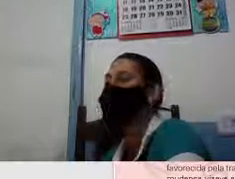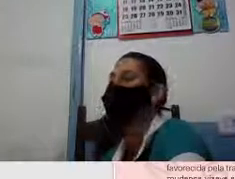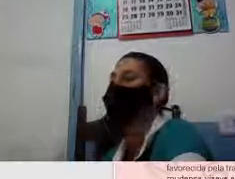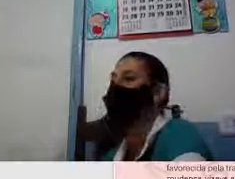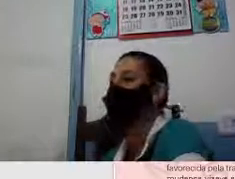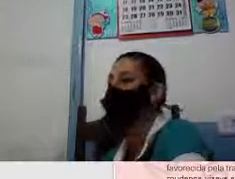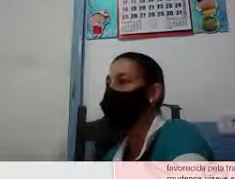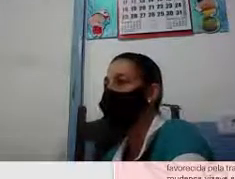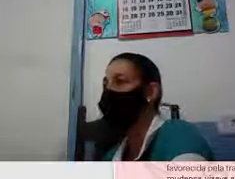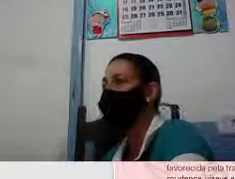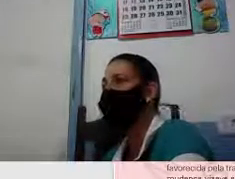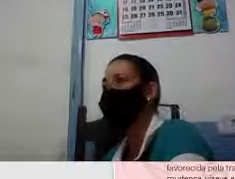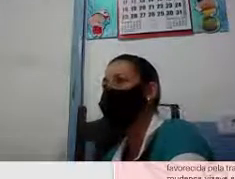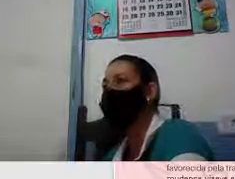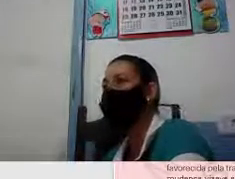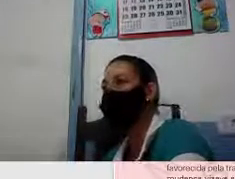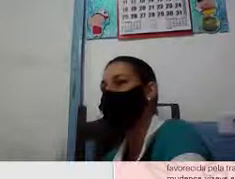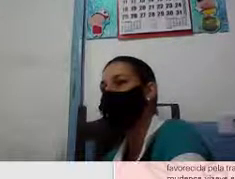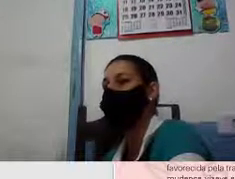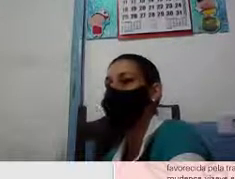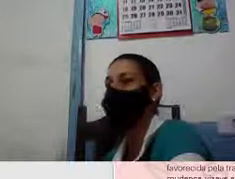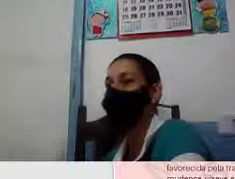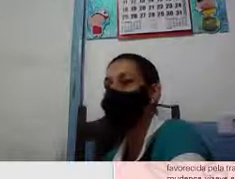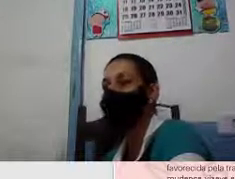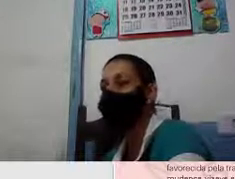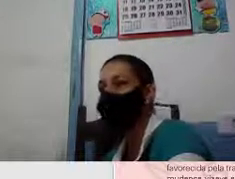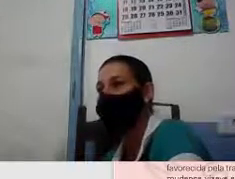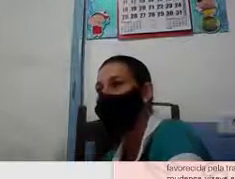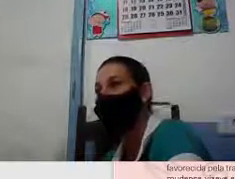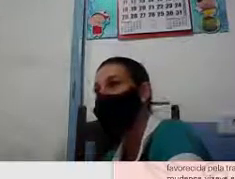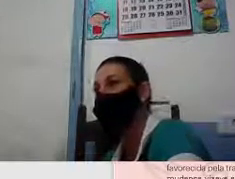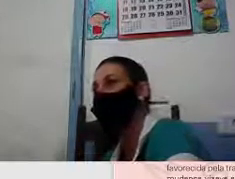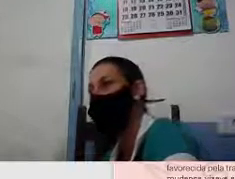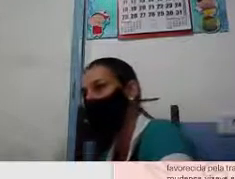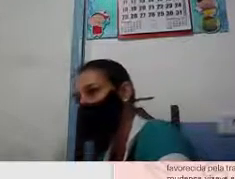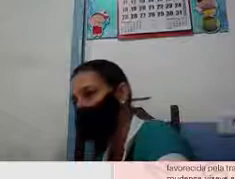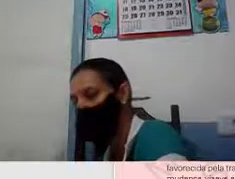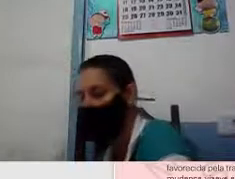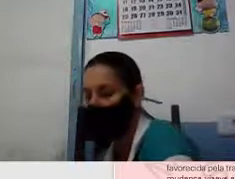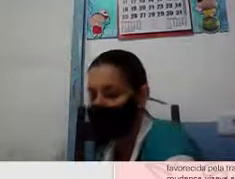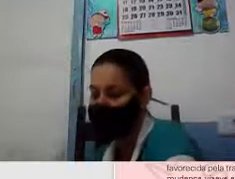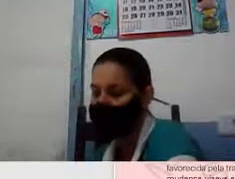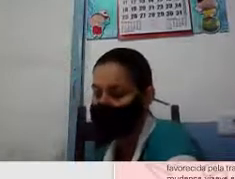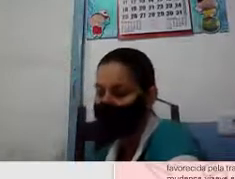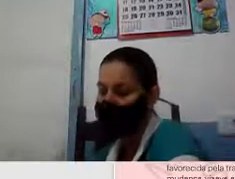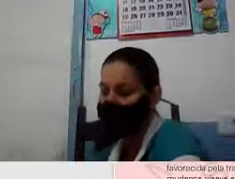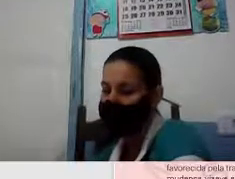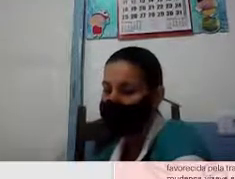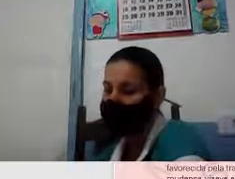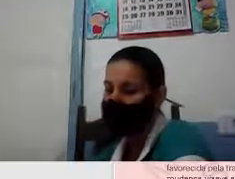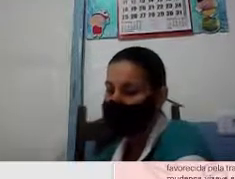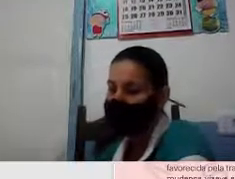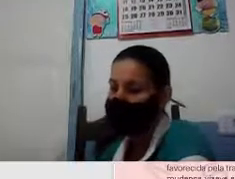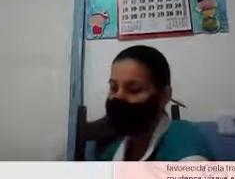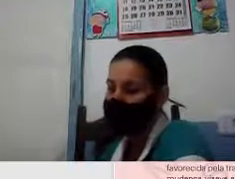Então, você buscar sempre os antepassados, as pessoas mais velhas e se orientar através delas, tá?